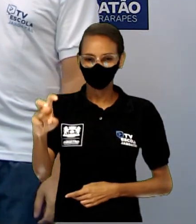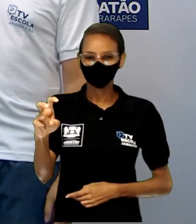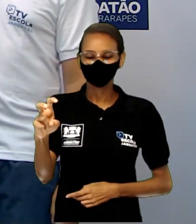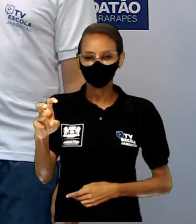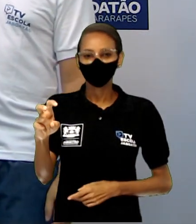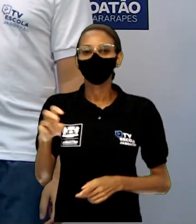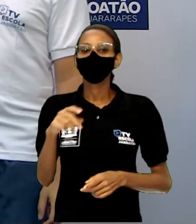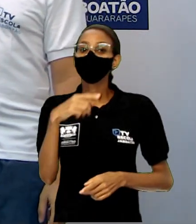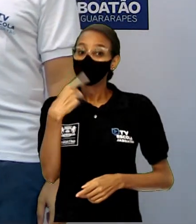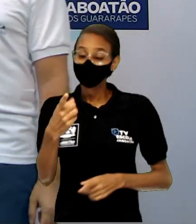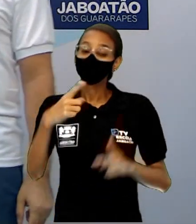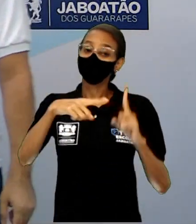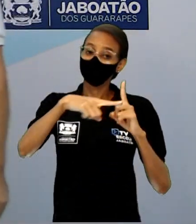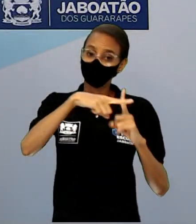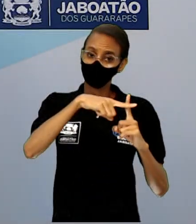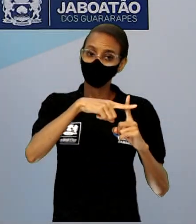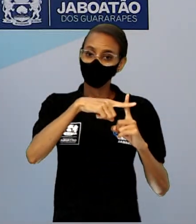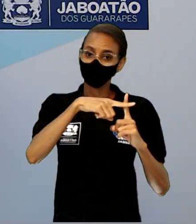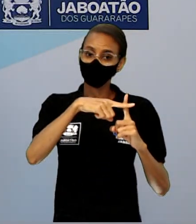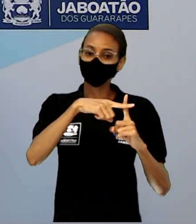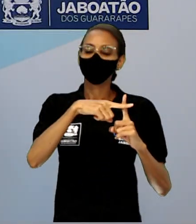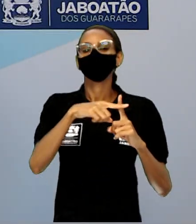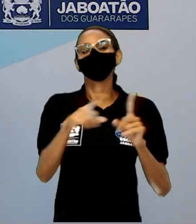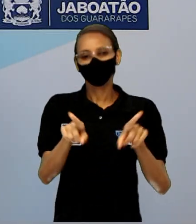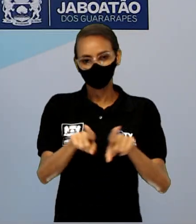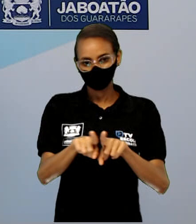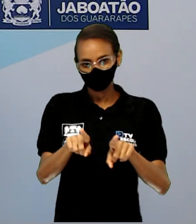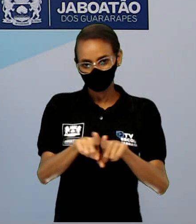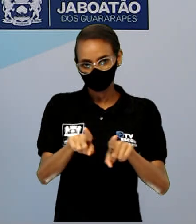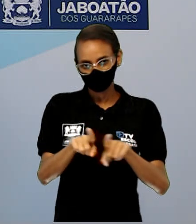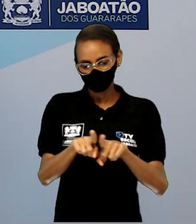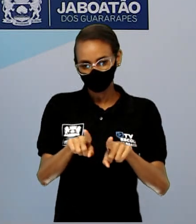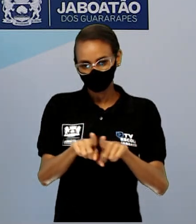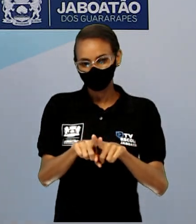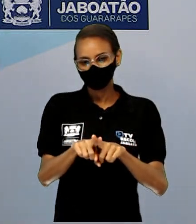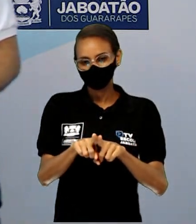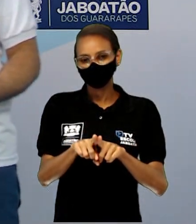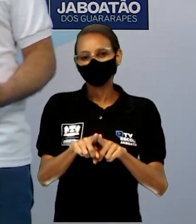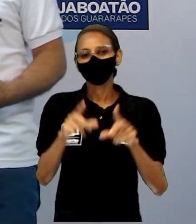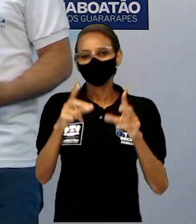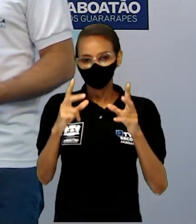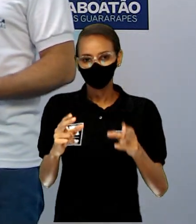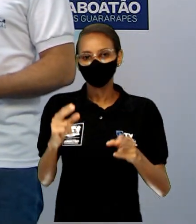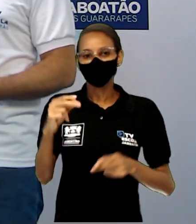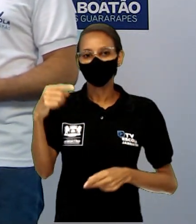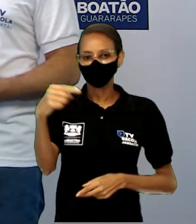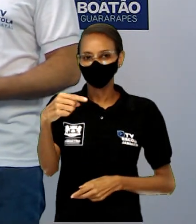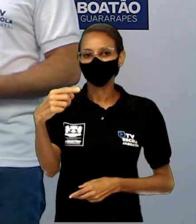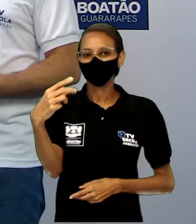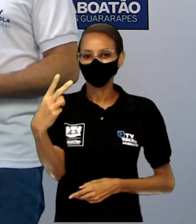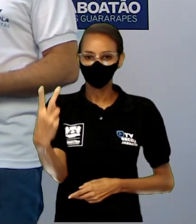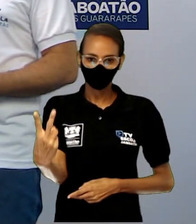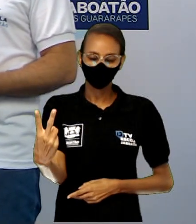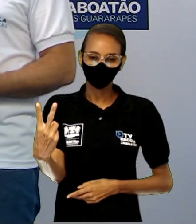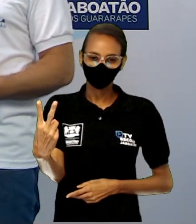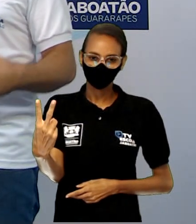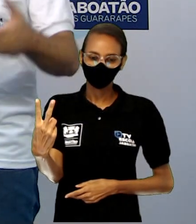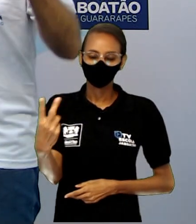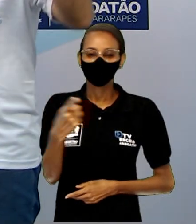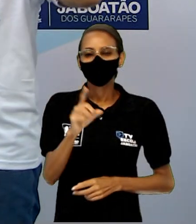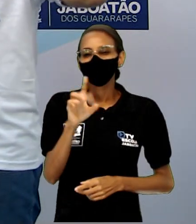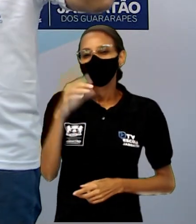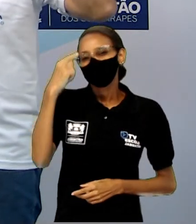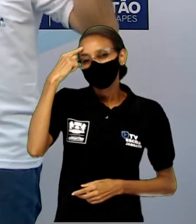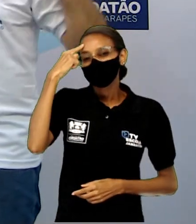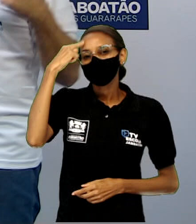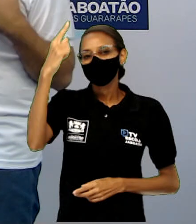Quanto Carlos possui? Nesse caso, o quadrado da quantia que Carlos possui. Como eu não sei que quantia é essa, eu dou